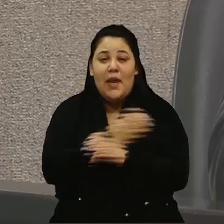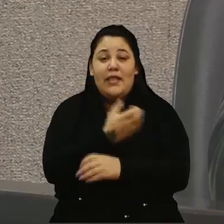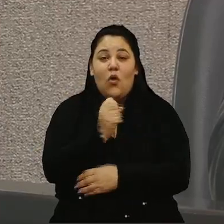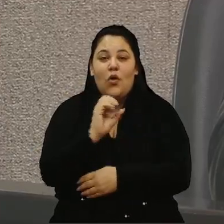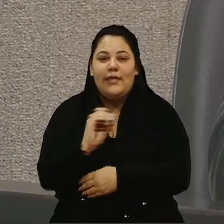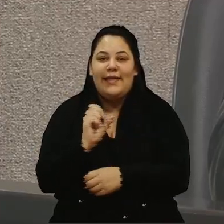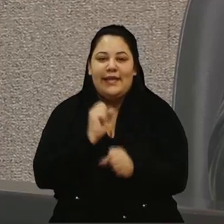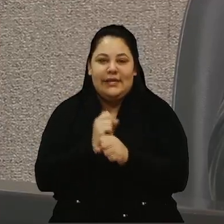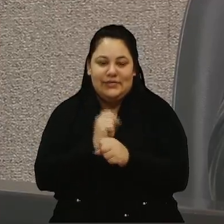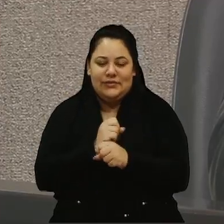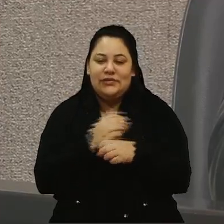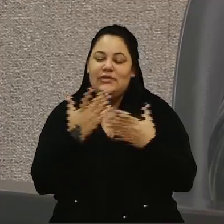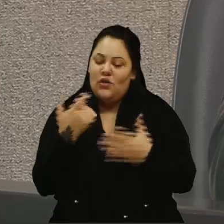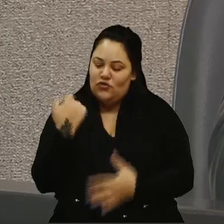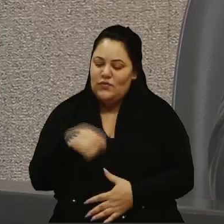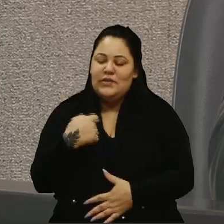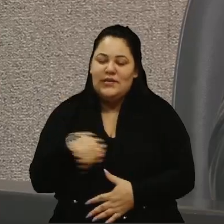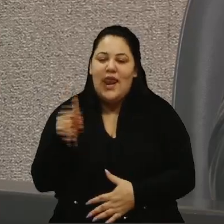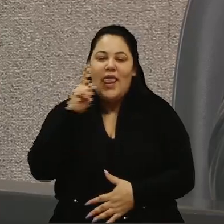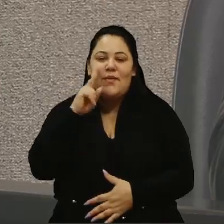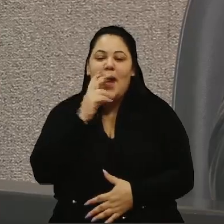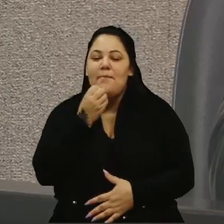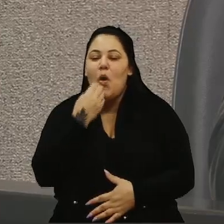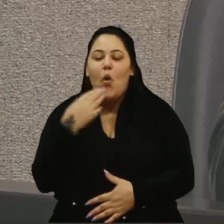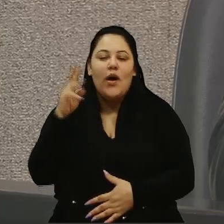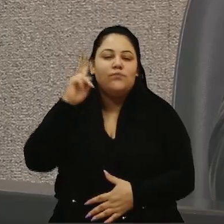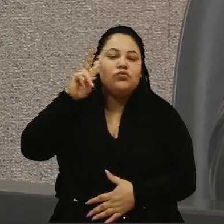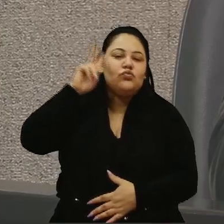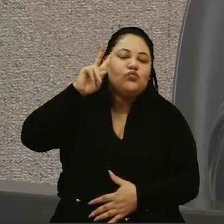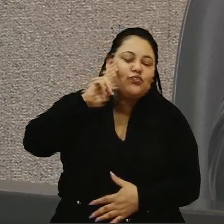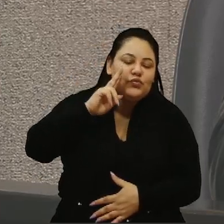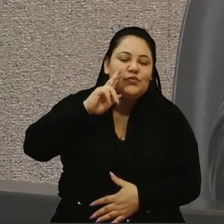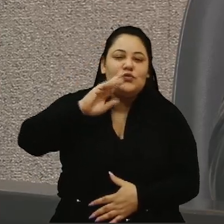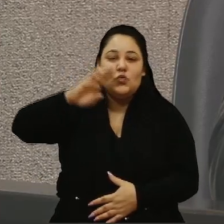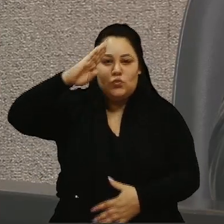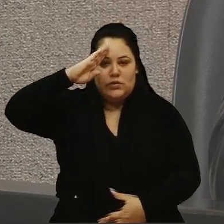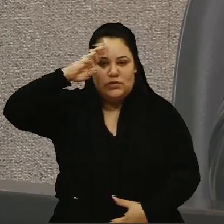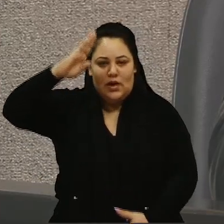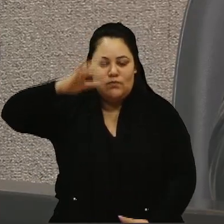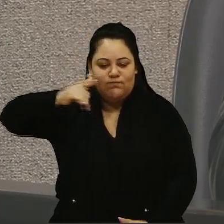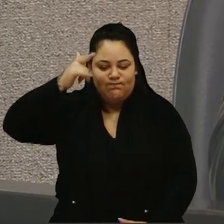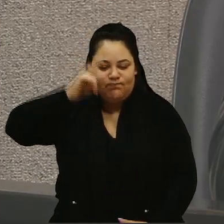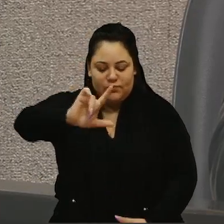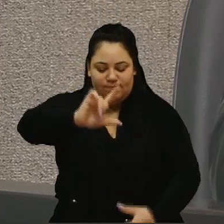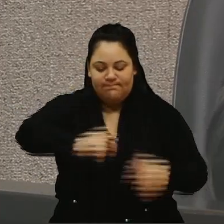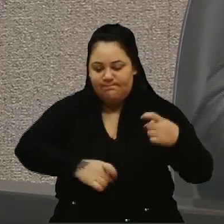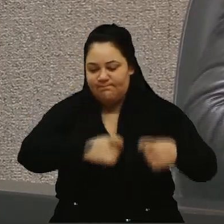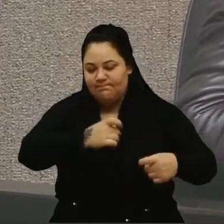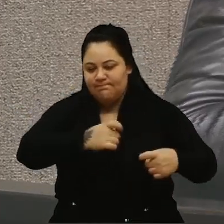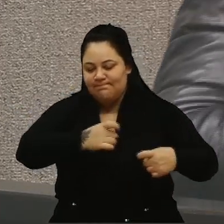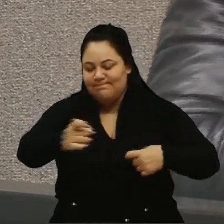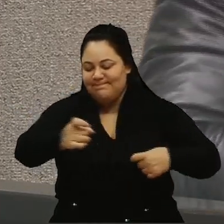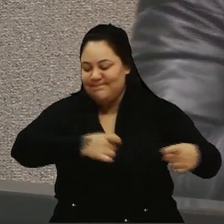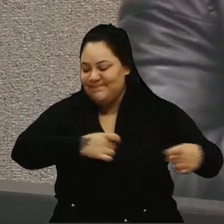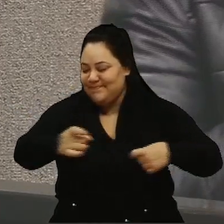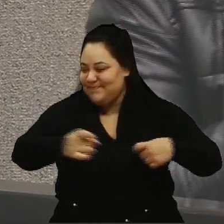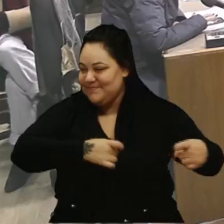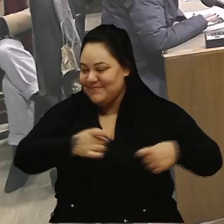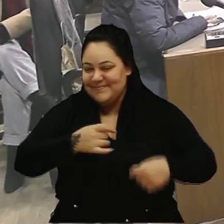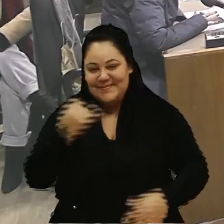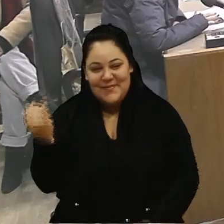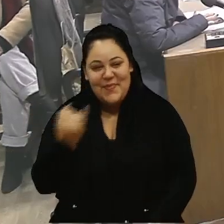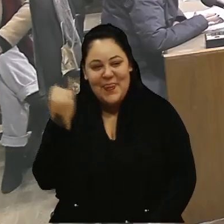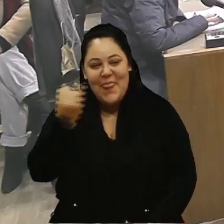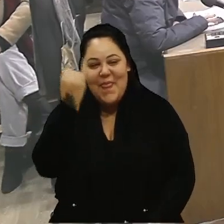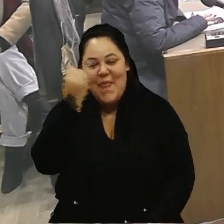de fato, cultuar as boas memórias, a história de um exército que saiu vitorioso desta guerra. Então, sendo importante e positivo aí do governo municipal. Parabéns.